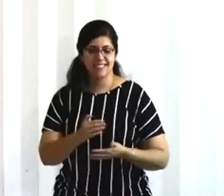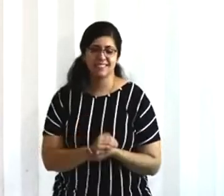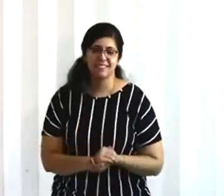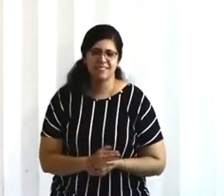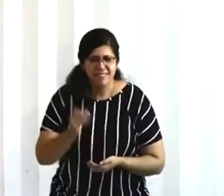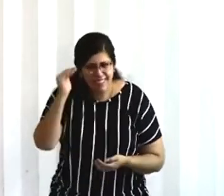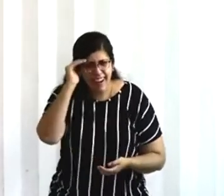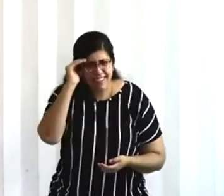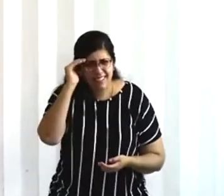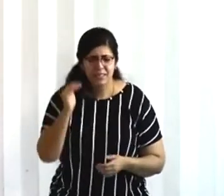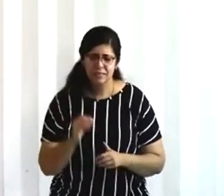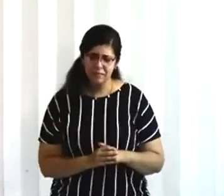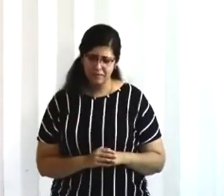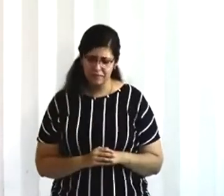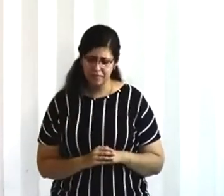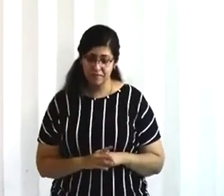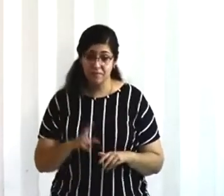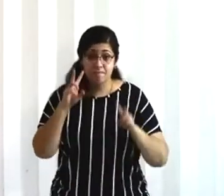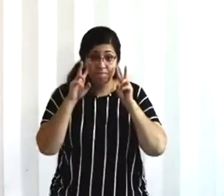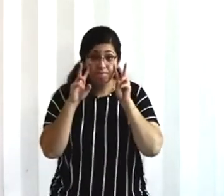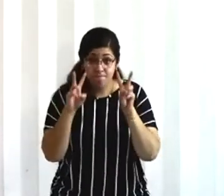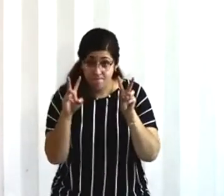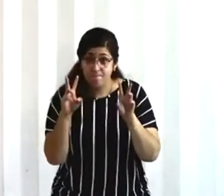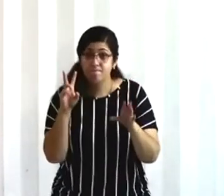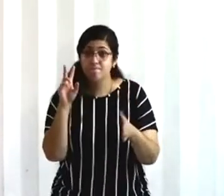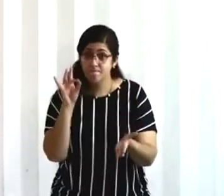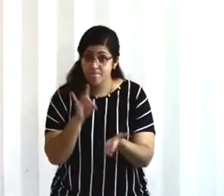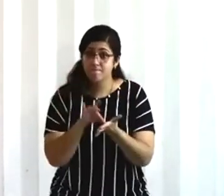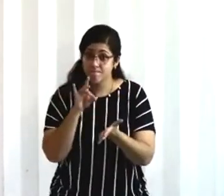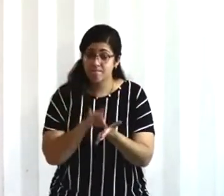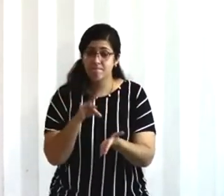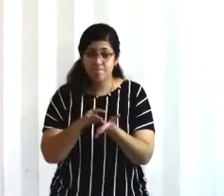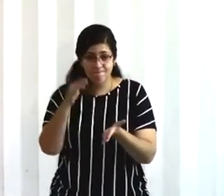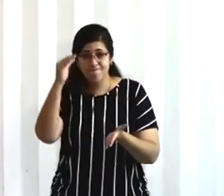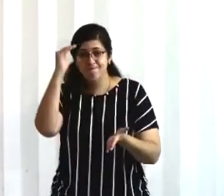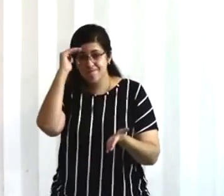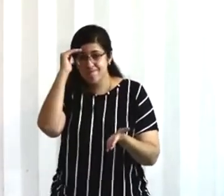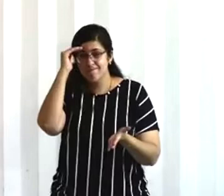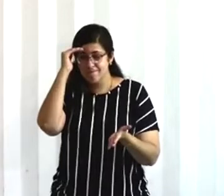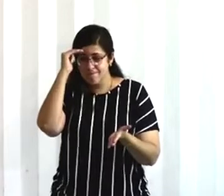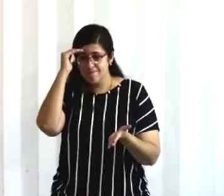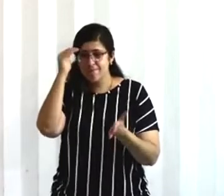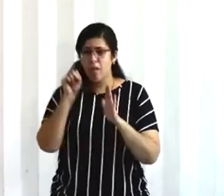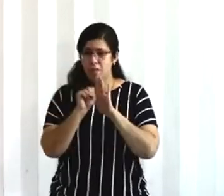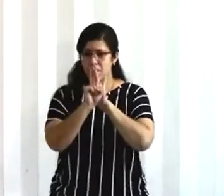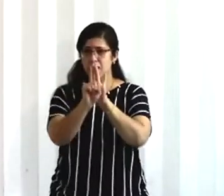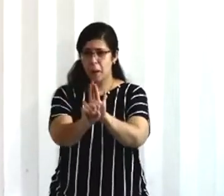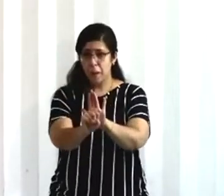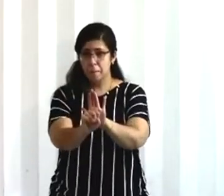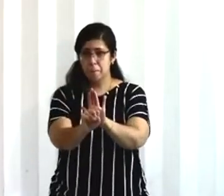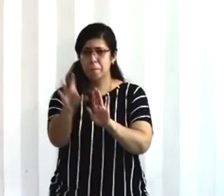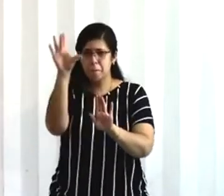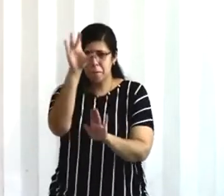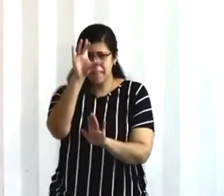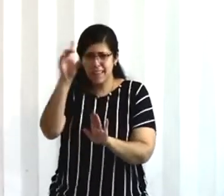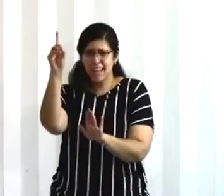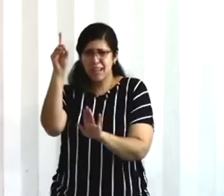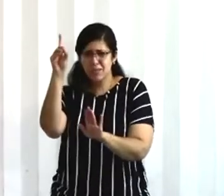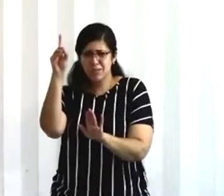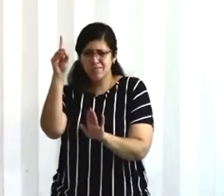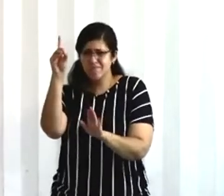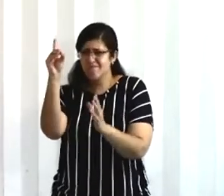você precisa ver, entender e compreender, porque eu sou Deus